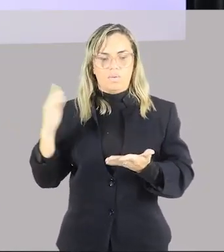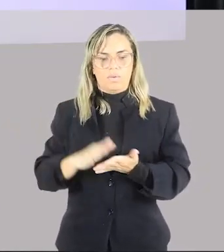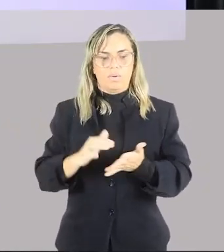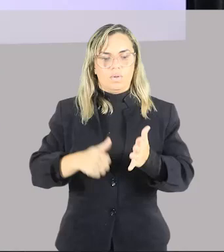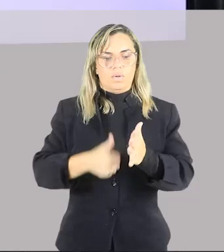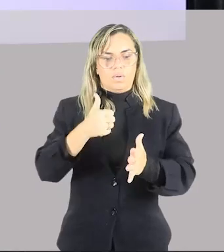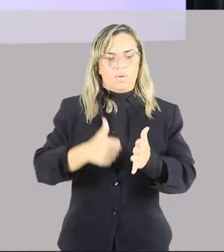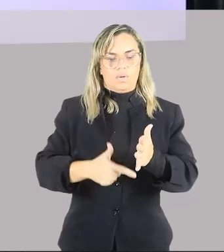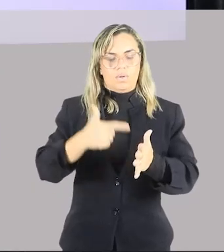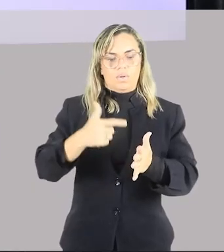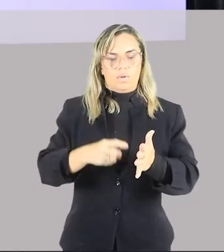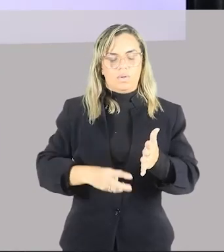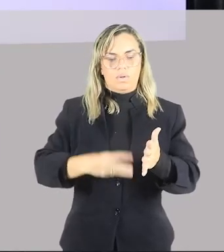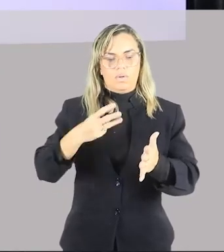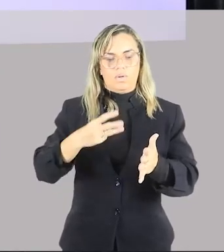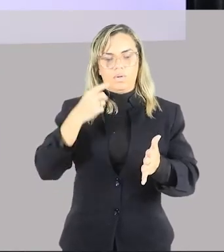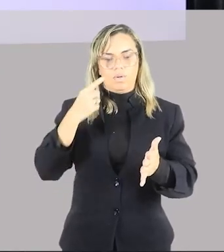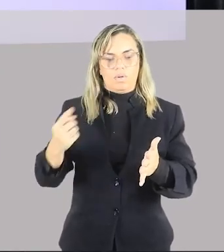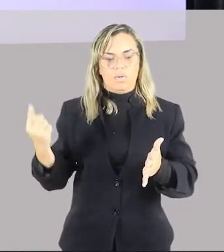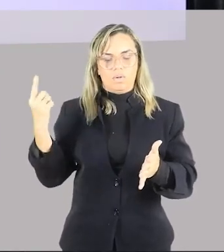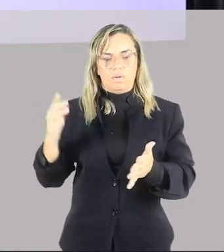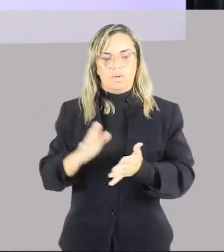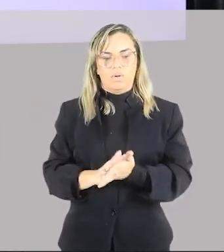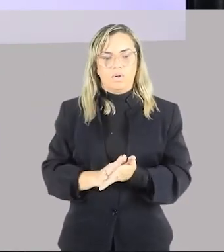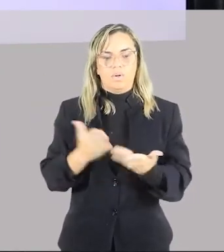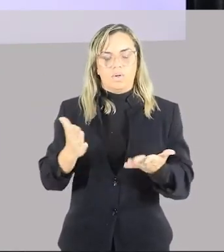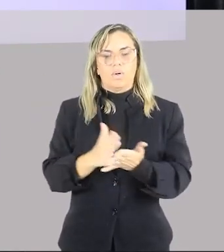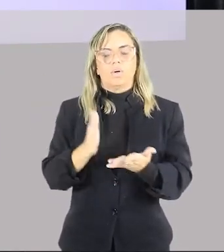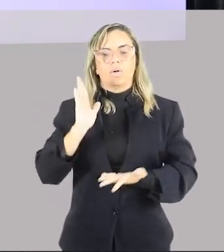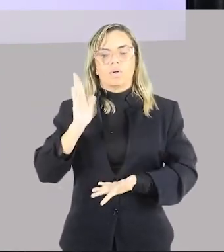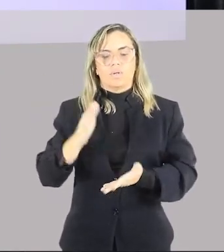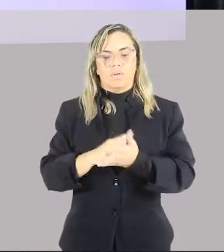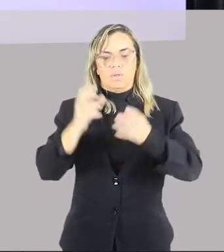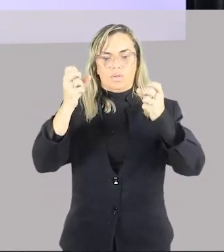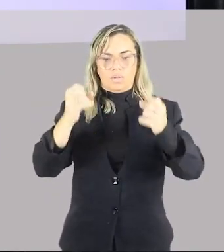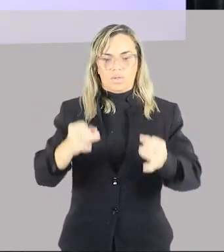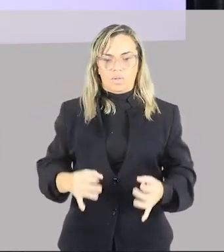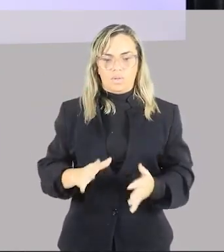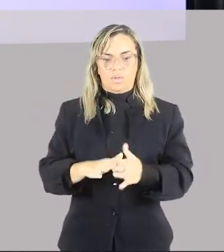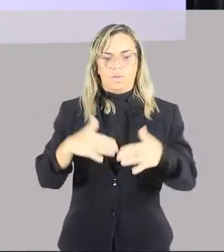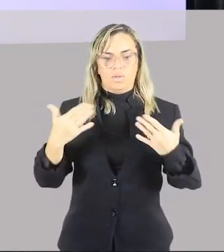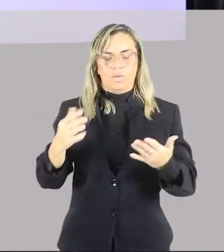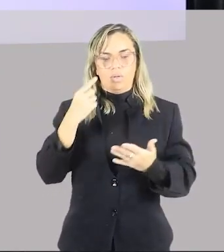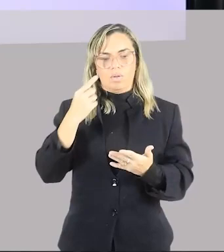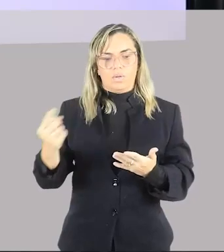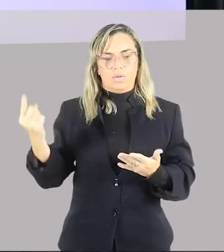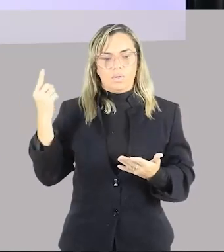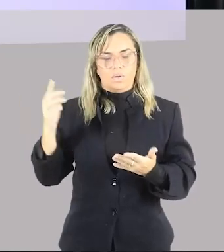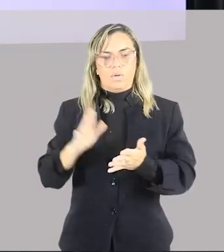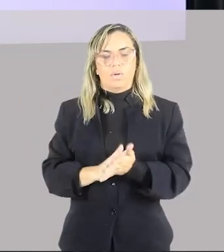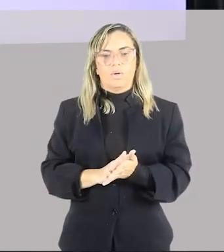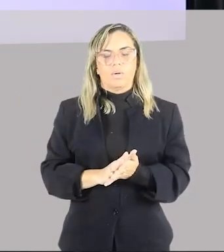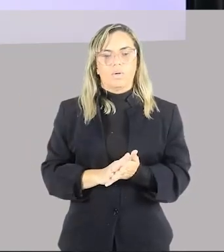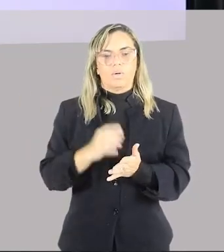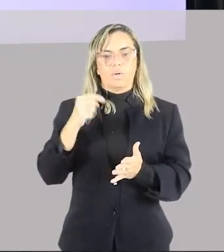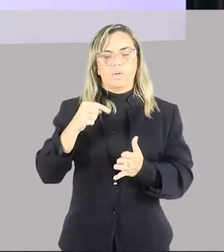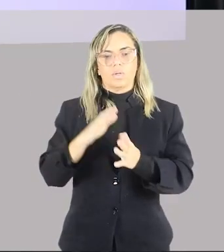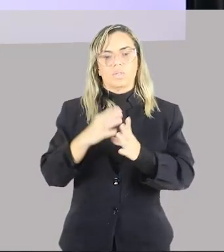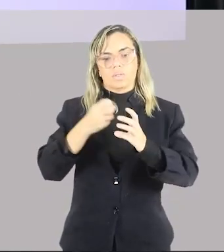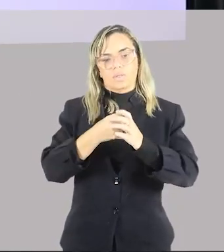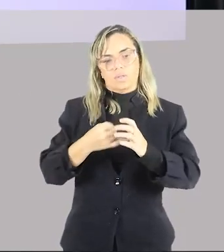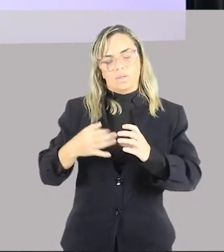os anuláveis e os inexistentes. A gente já passou um pouco sobre eles quando nós falamos lá dos atributos, lá do